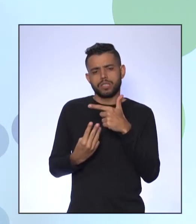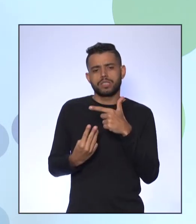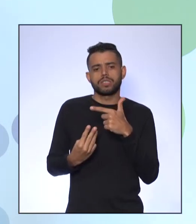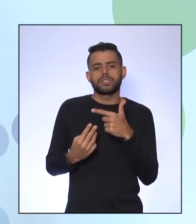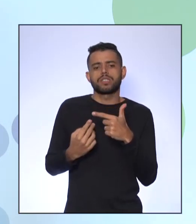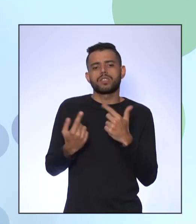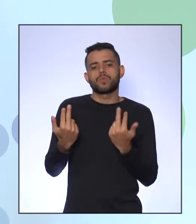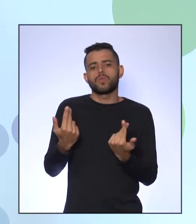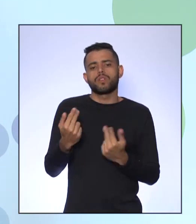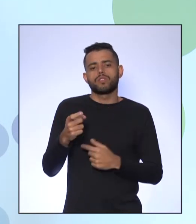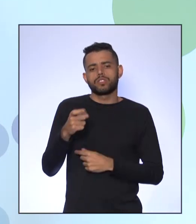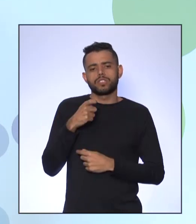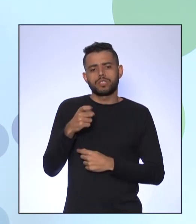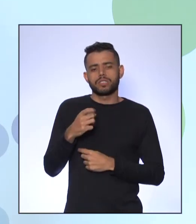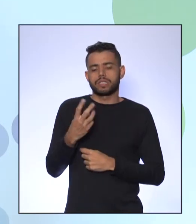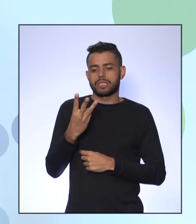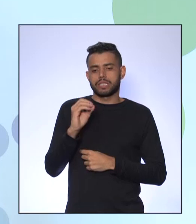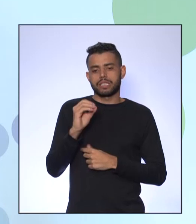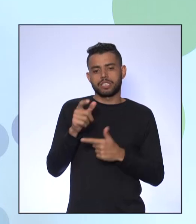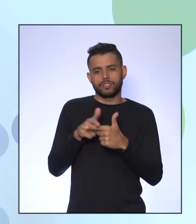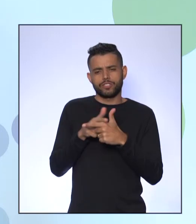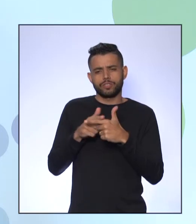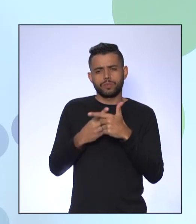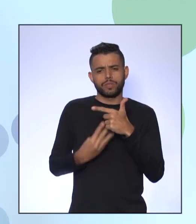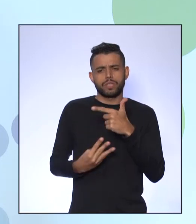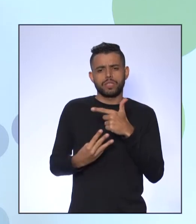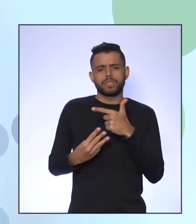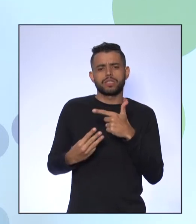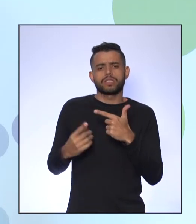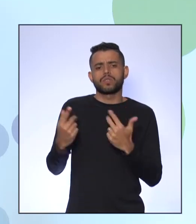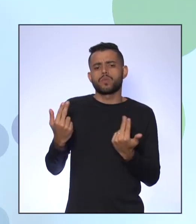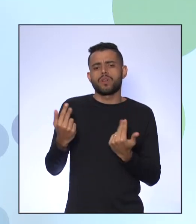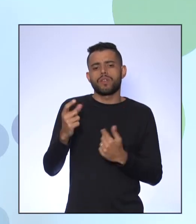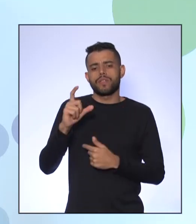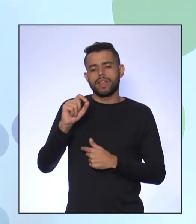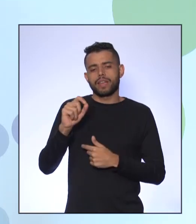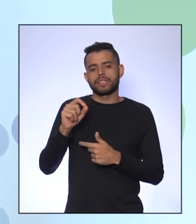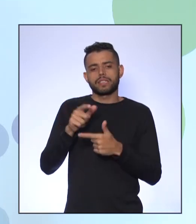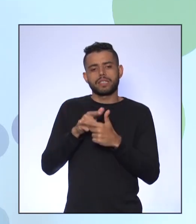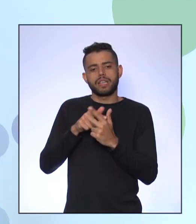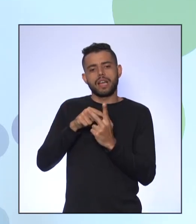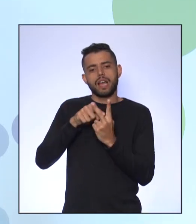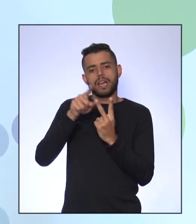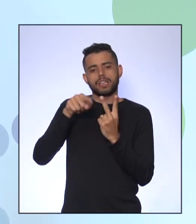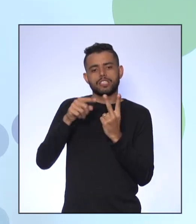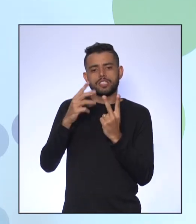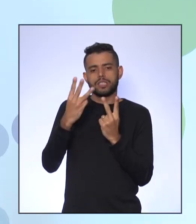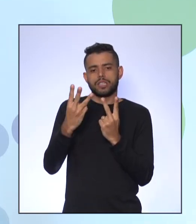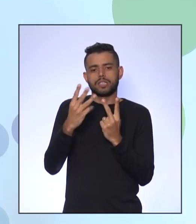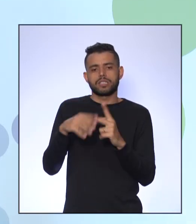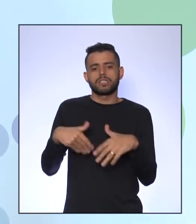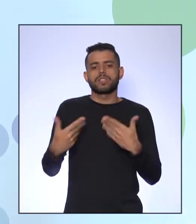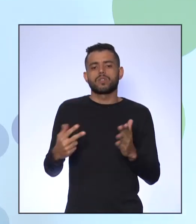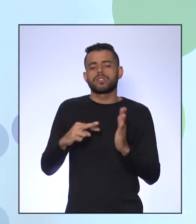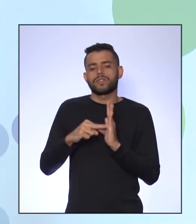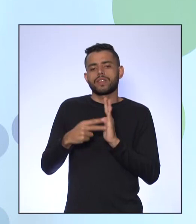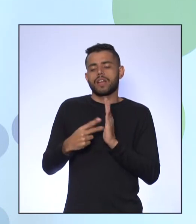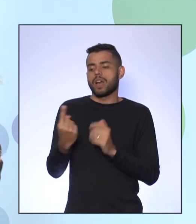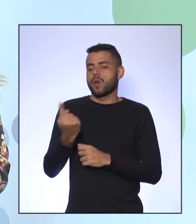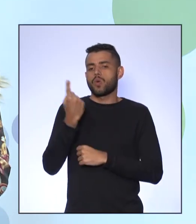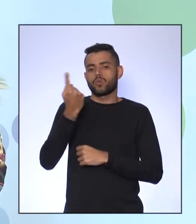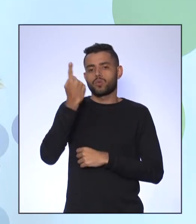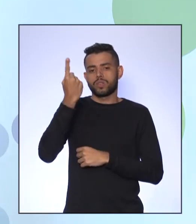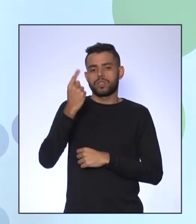x. 30 dividido por 3 vai dar 10 raiz de 3. Então, quer dizer que a altura vai ser o